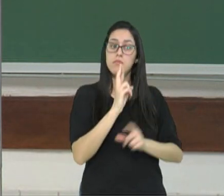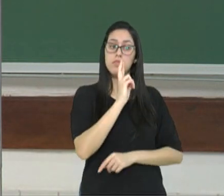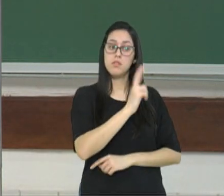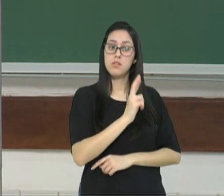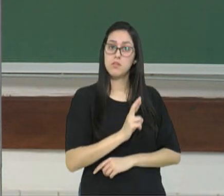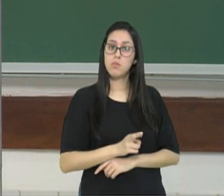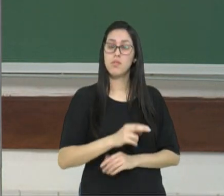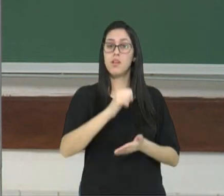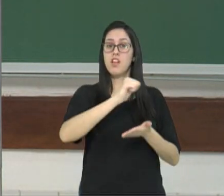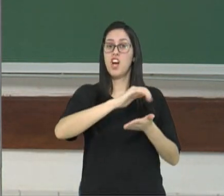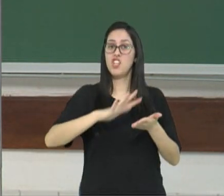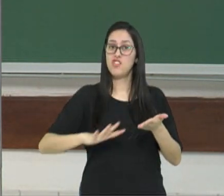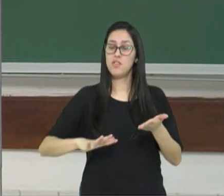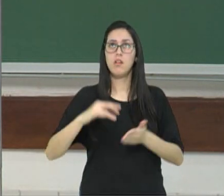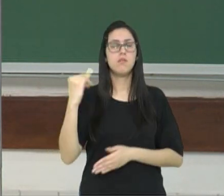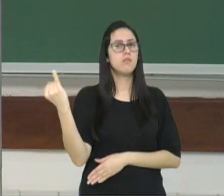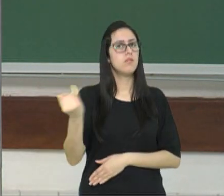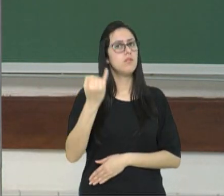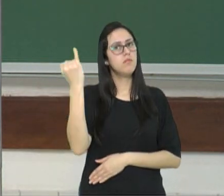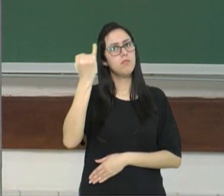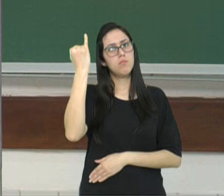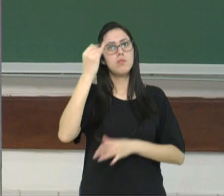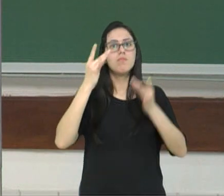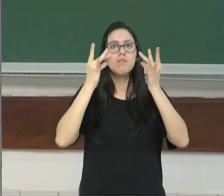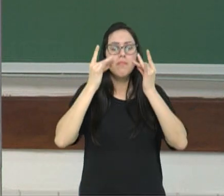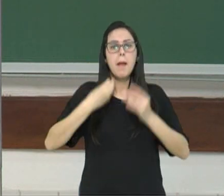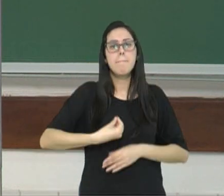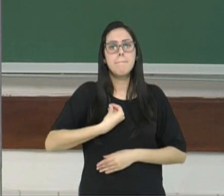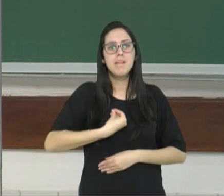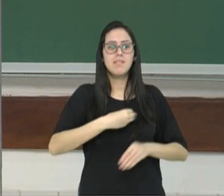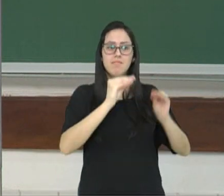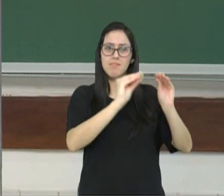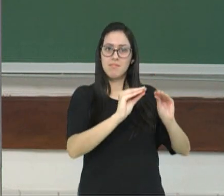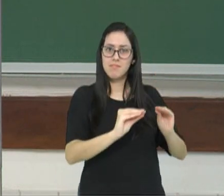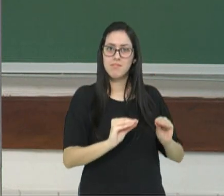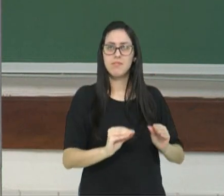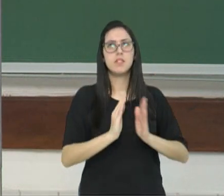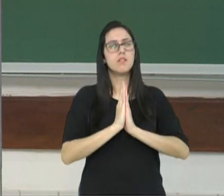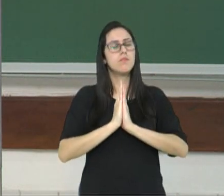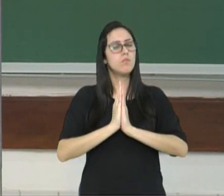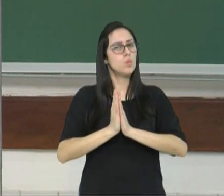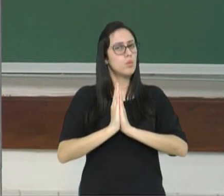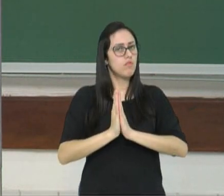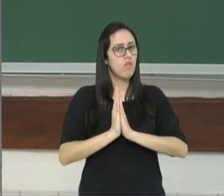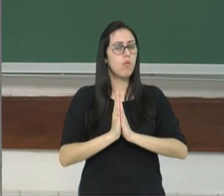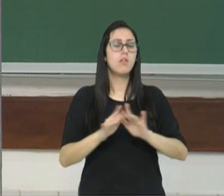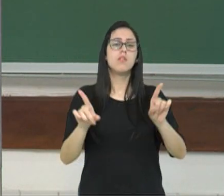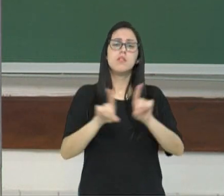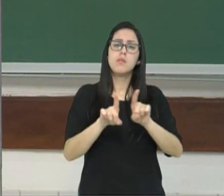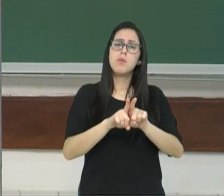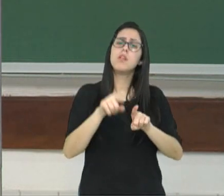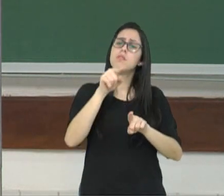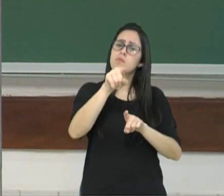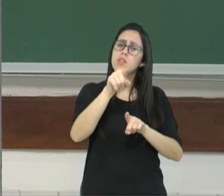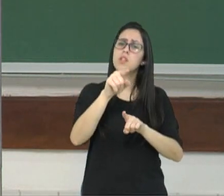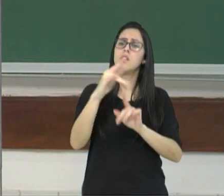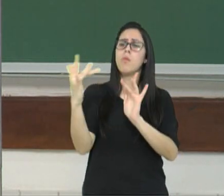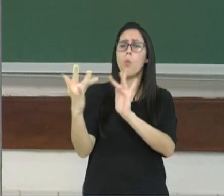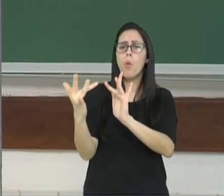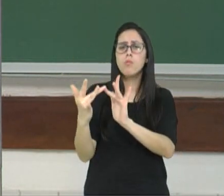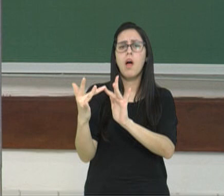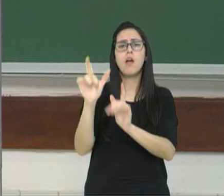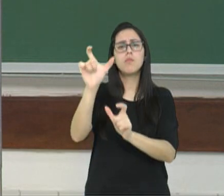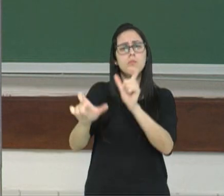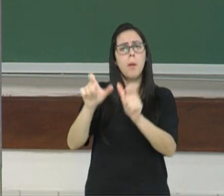as atividades obrigatórias para garantir a presença de vocês na aula de hoje e sempre estarem em contato com o professor de